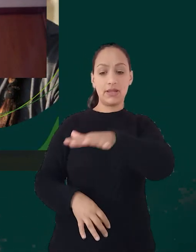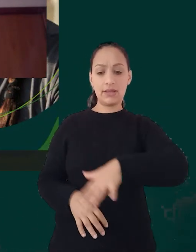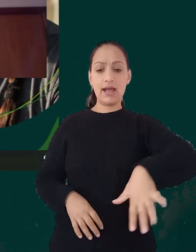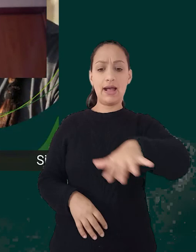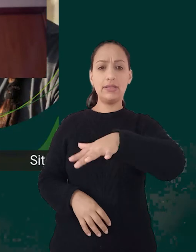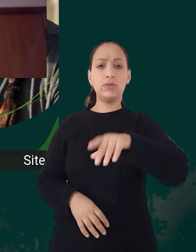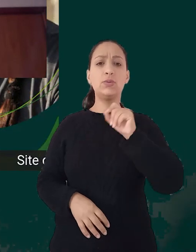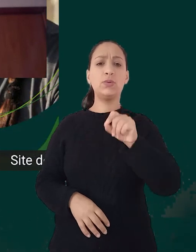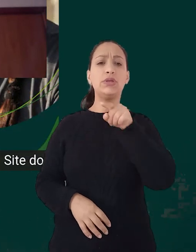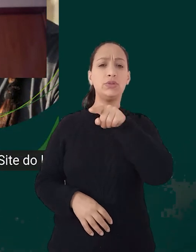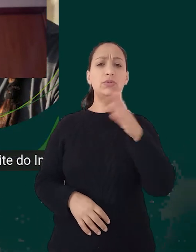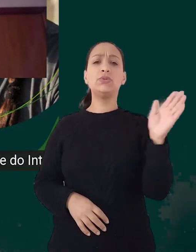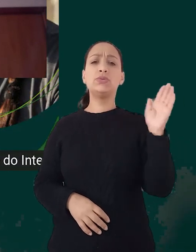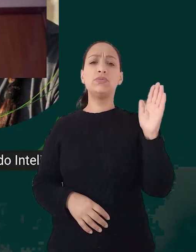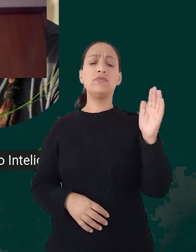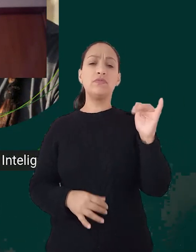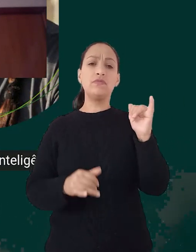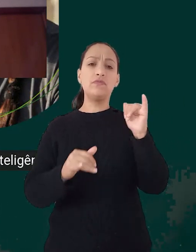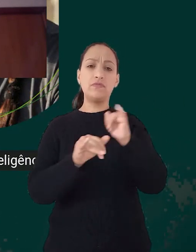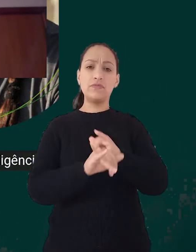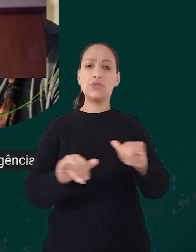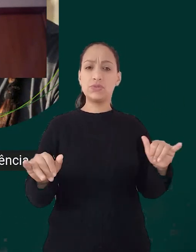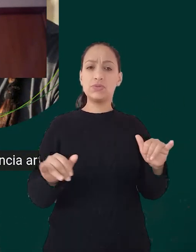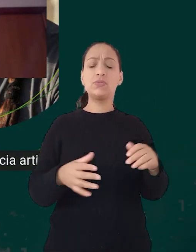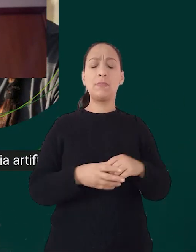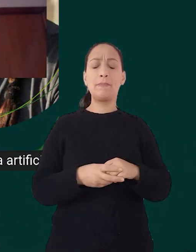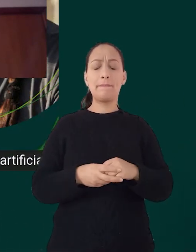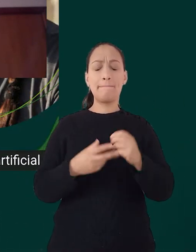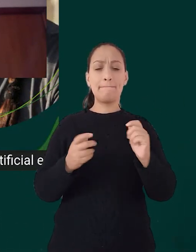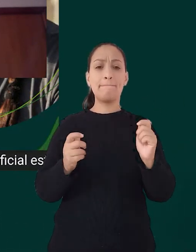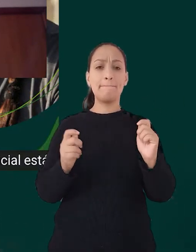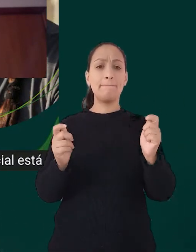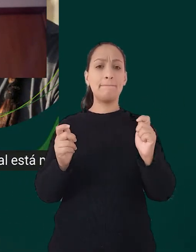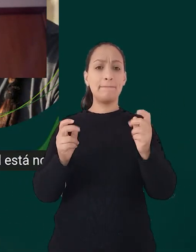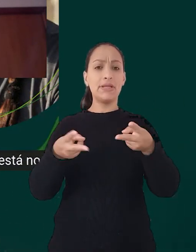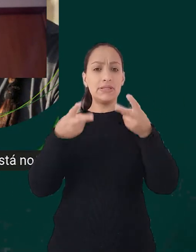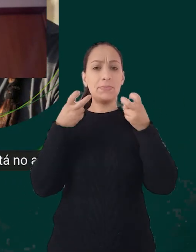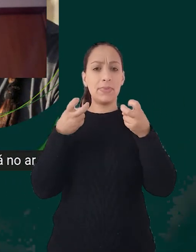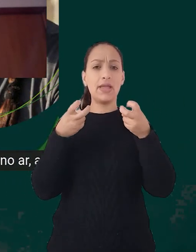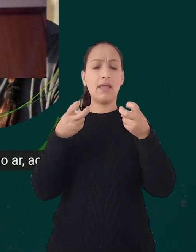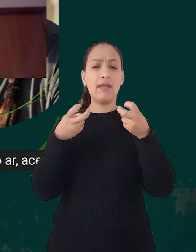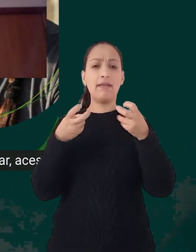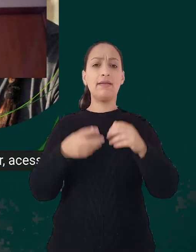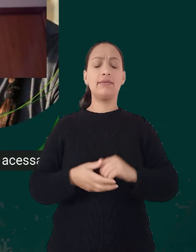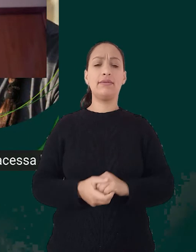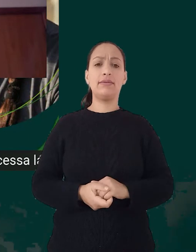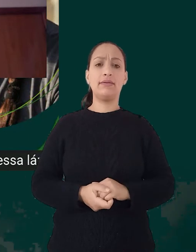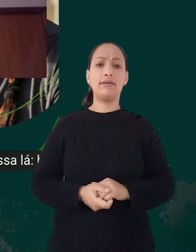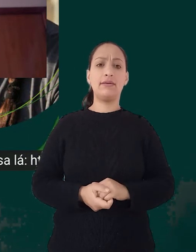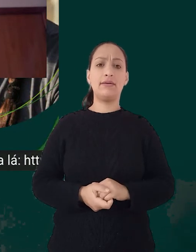que tu trouxe, né, e dá para a gente perceber a